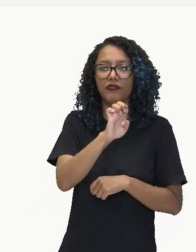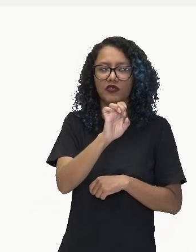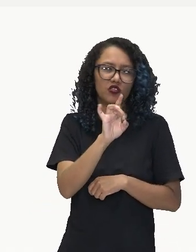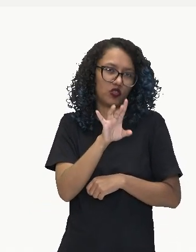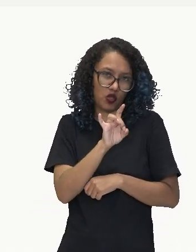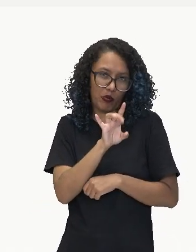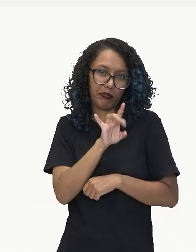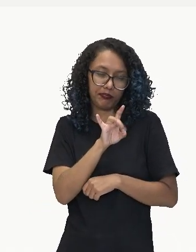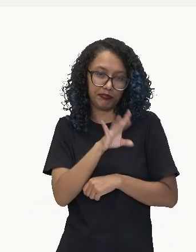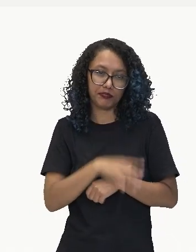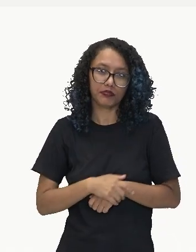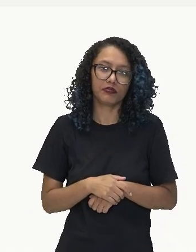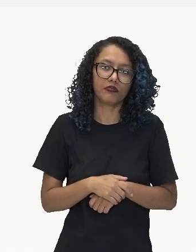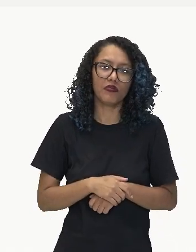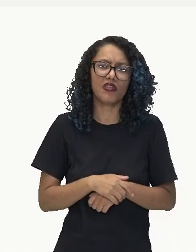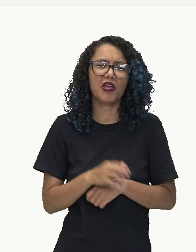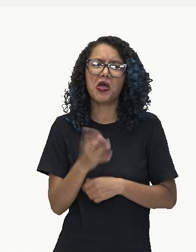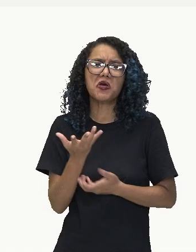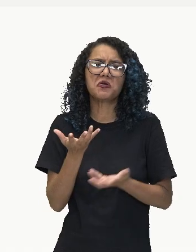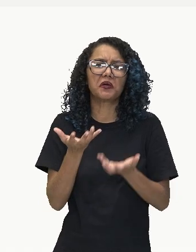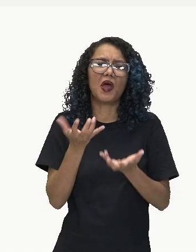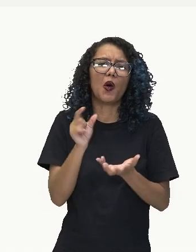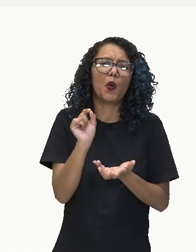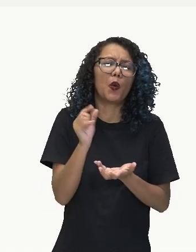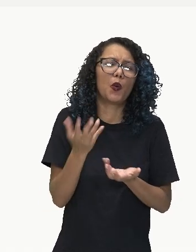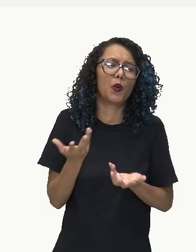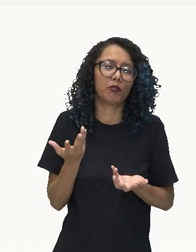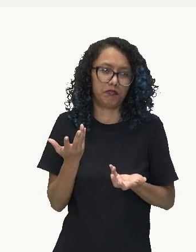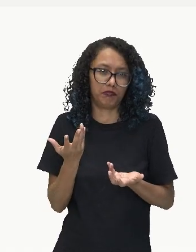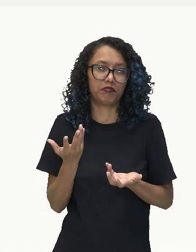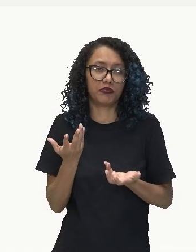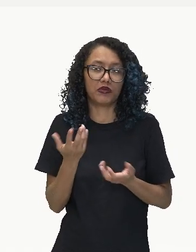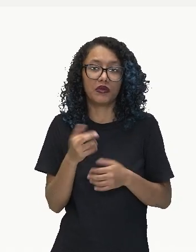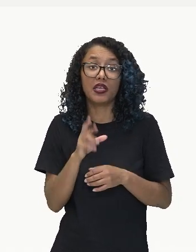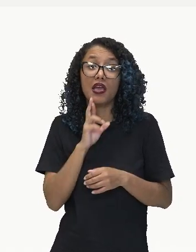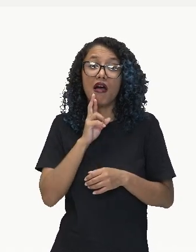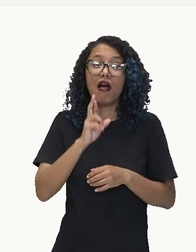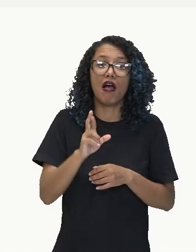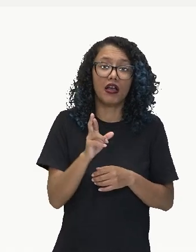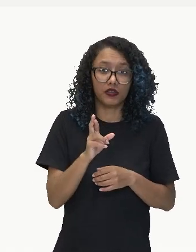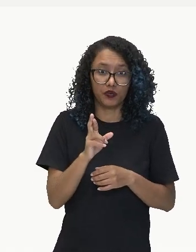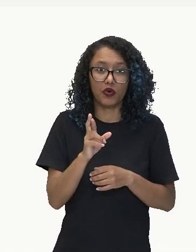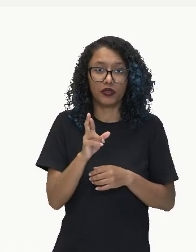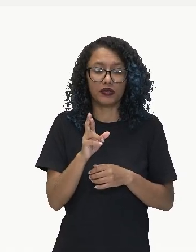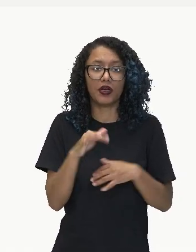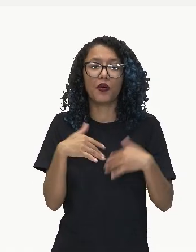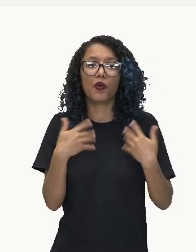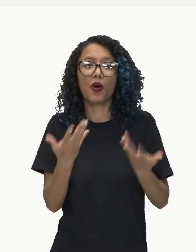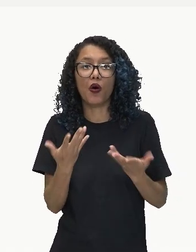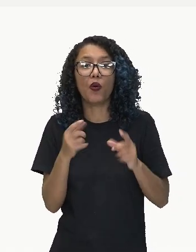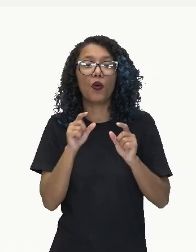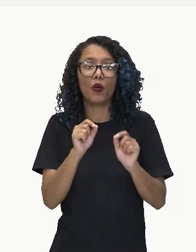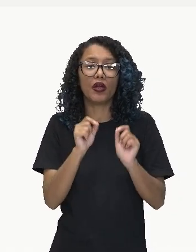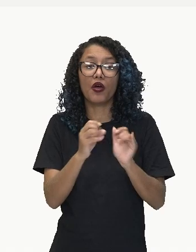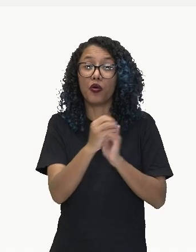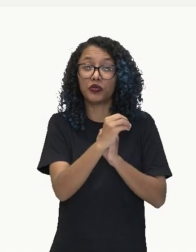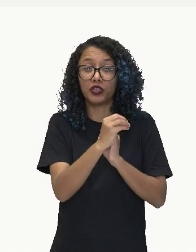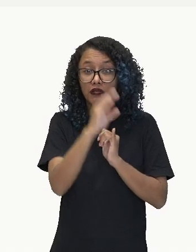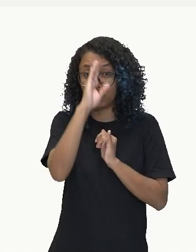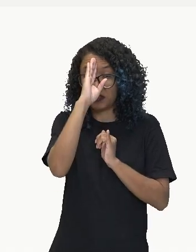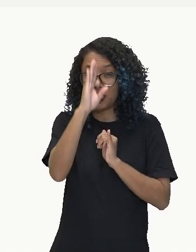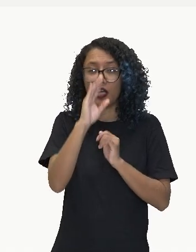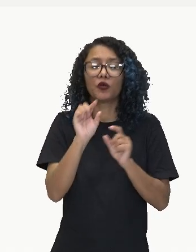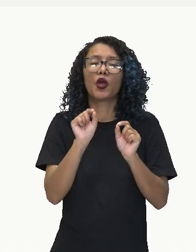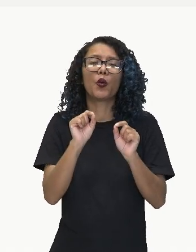que, tá bom? Que querem? Que querem as senhoras? A resposta, que é o objeto direto dessa pergunta, flores.